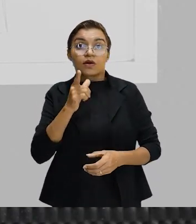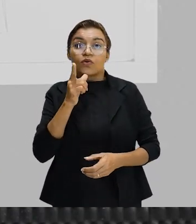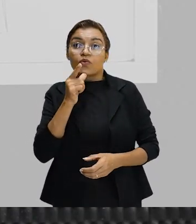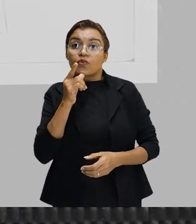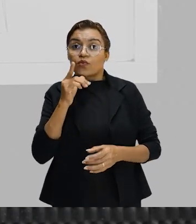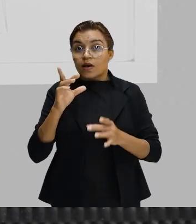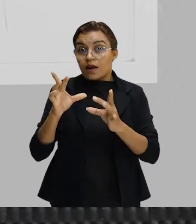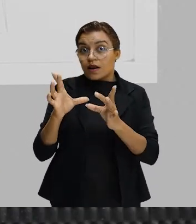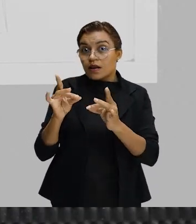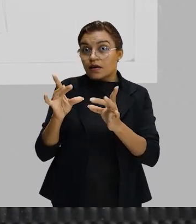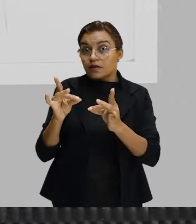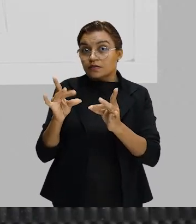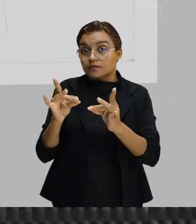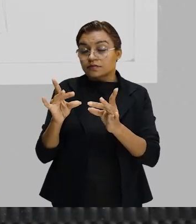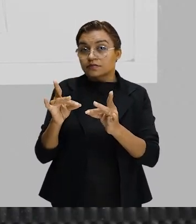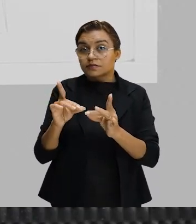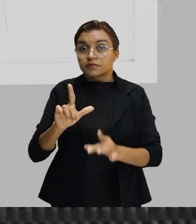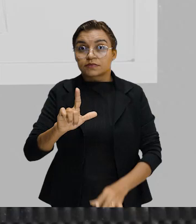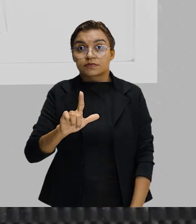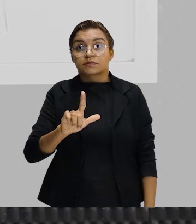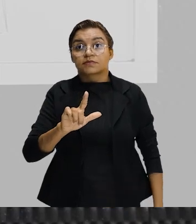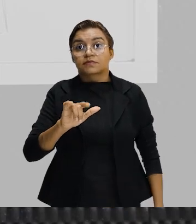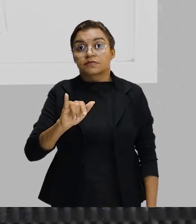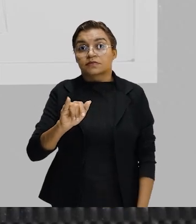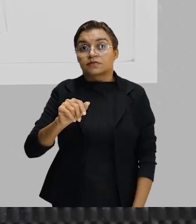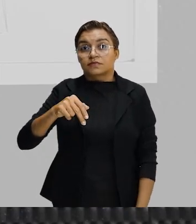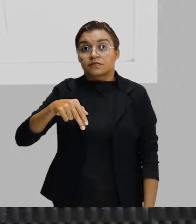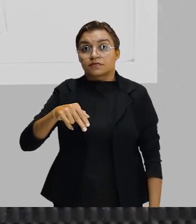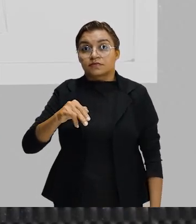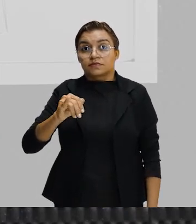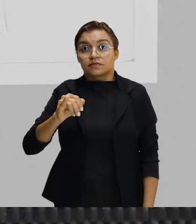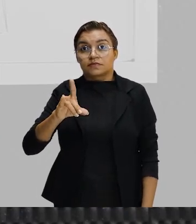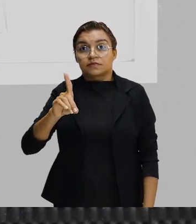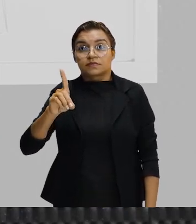né? Um líquido que está aqui